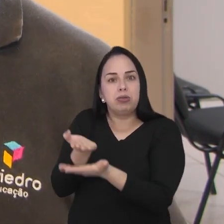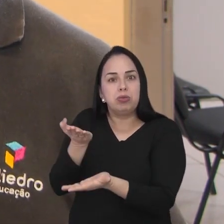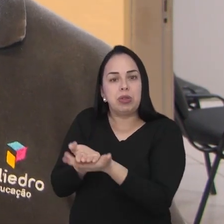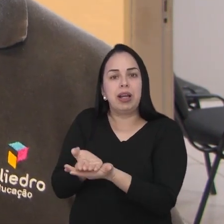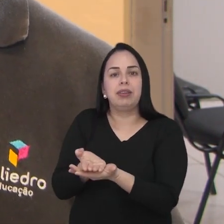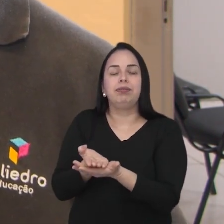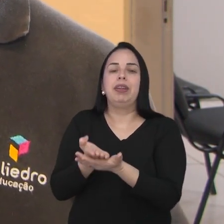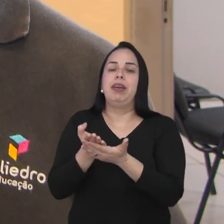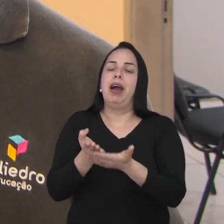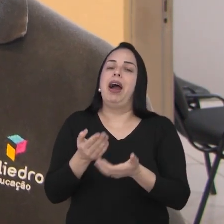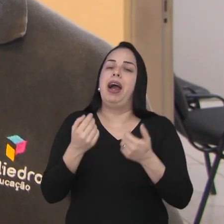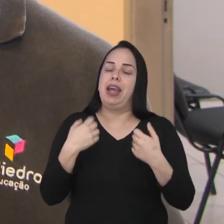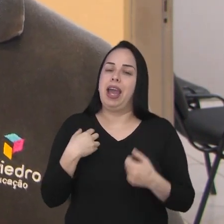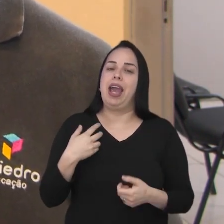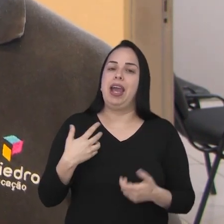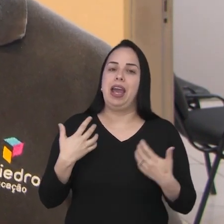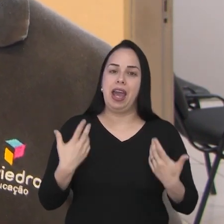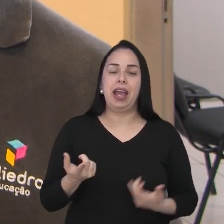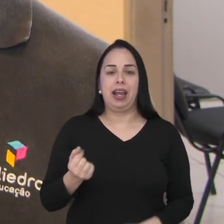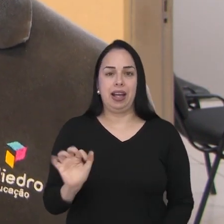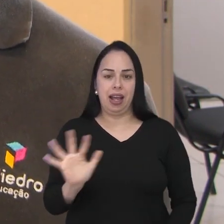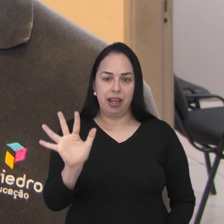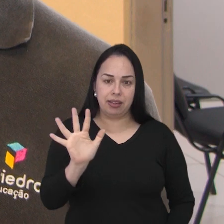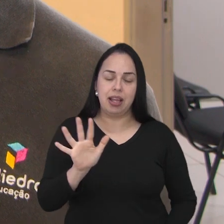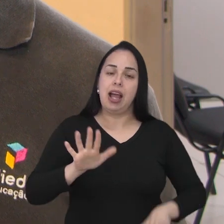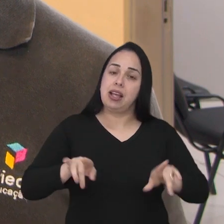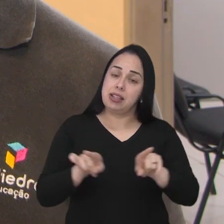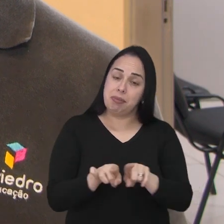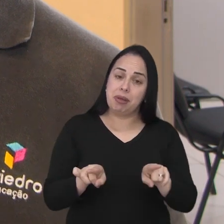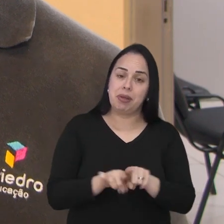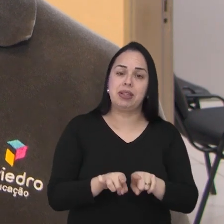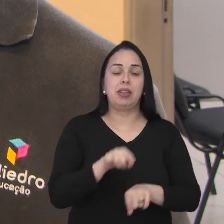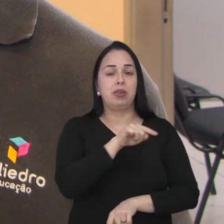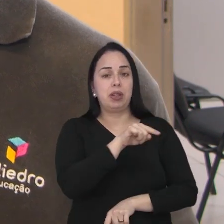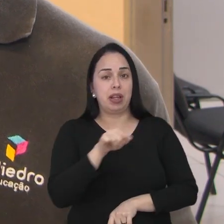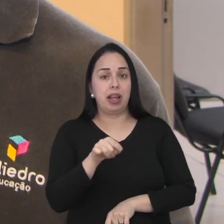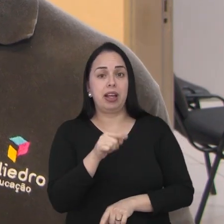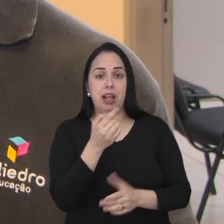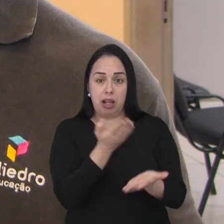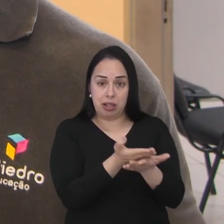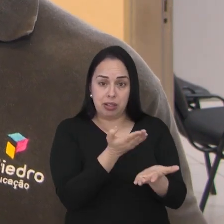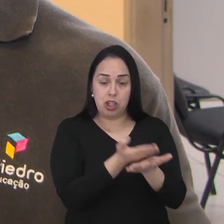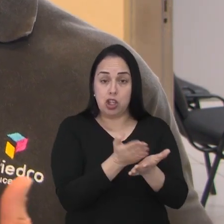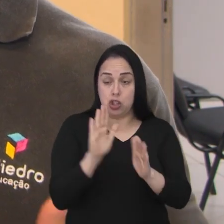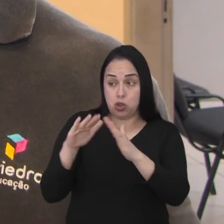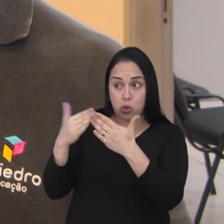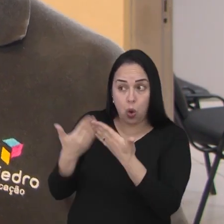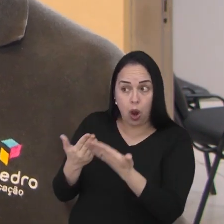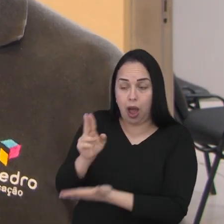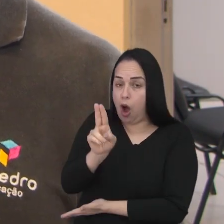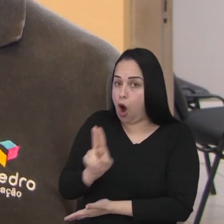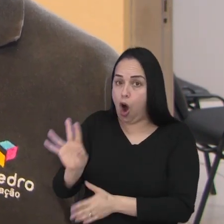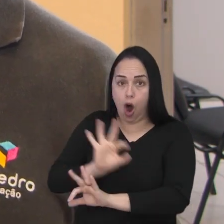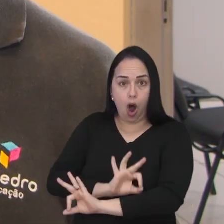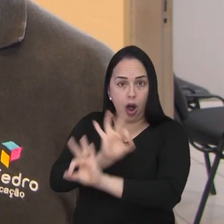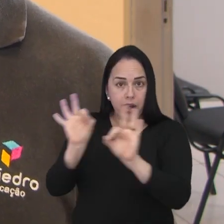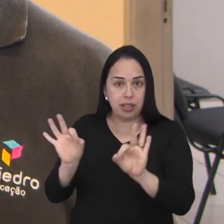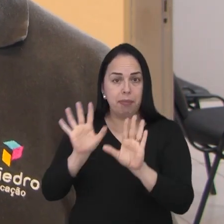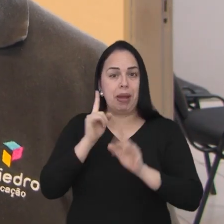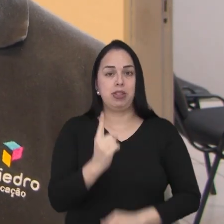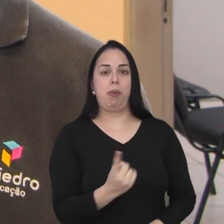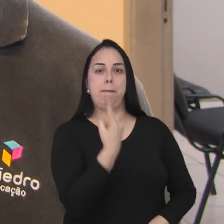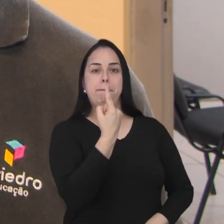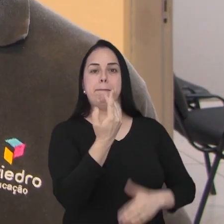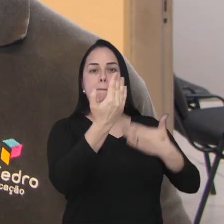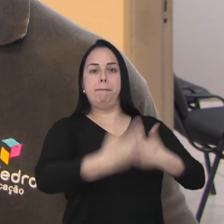montarem o seu cronograma de vestibular. O Enem, ele cerca a possibilidade do aluno ter a possibilidade de estudar em excelentes universidades através de